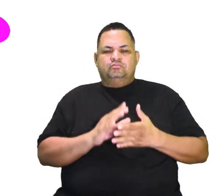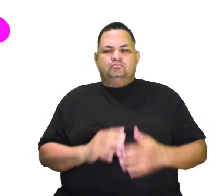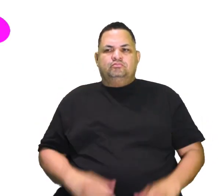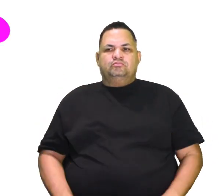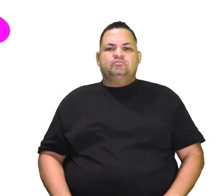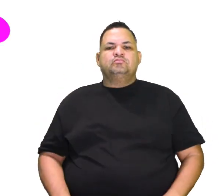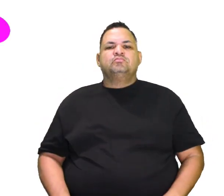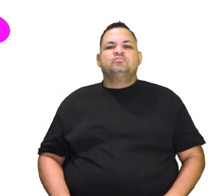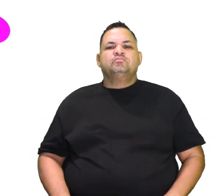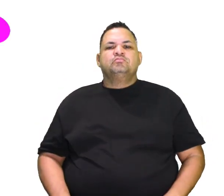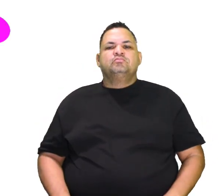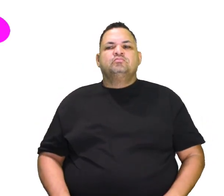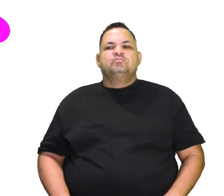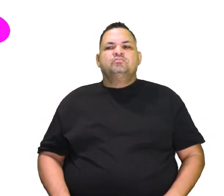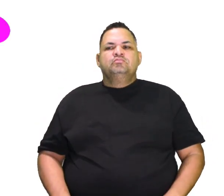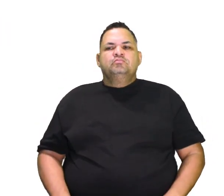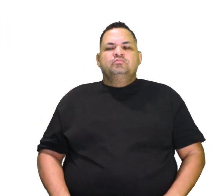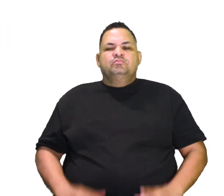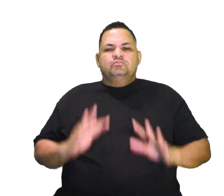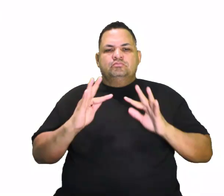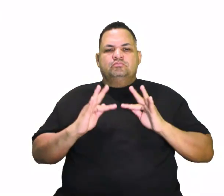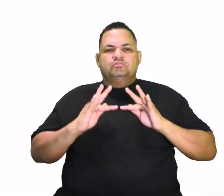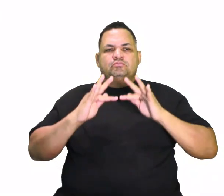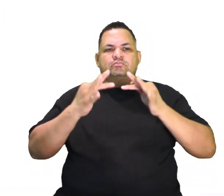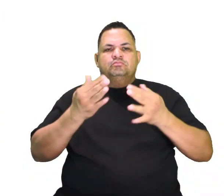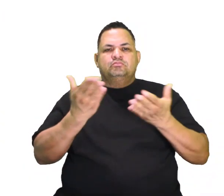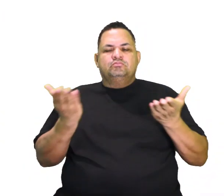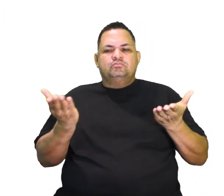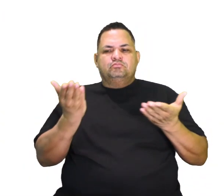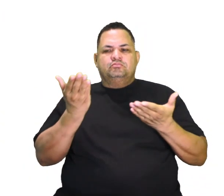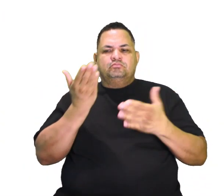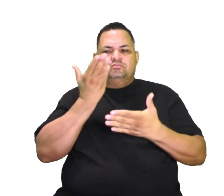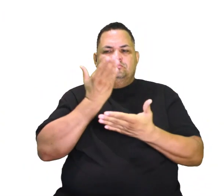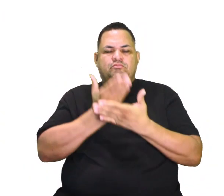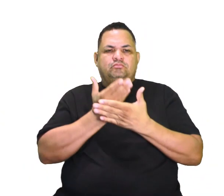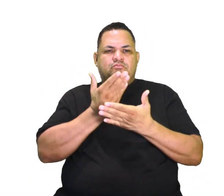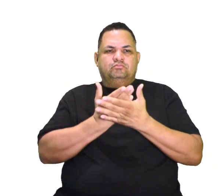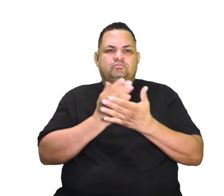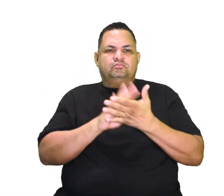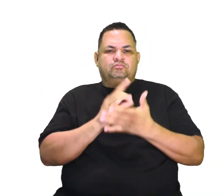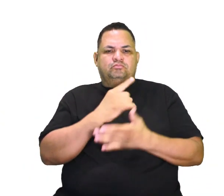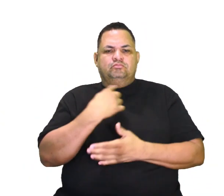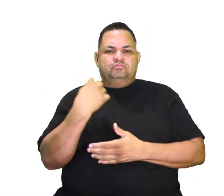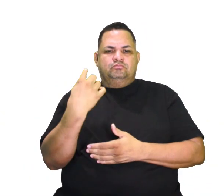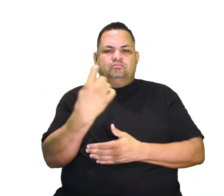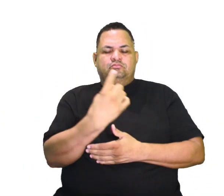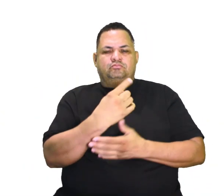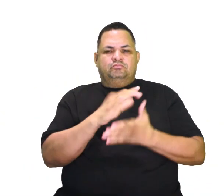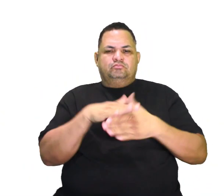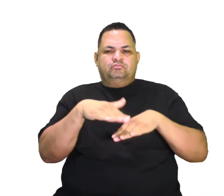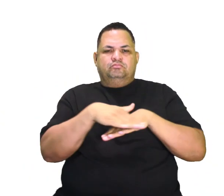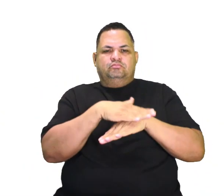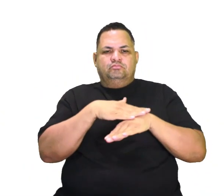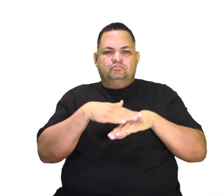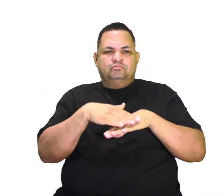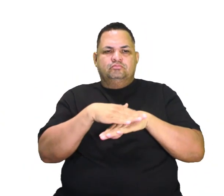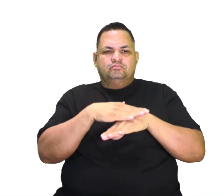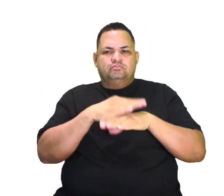Rio Madeira. Voltando então, finalizando a nossa aula, aquela roda de conversa que vocês ficaram